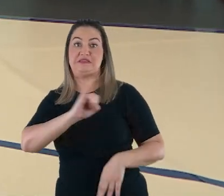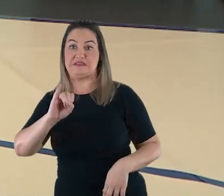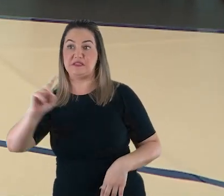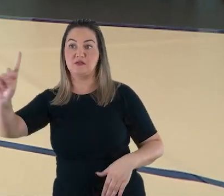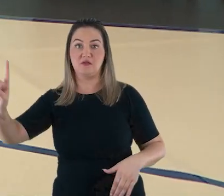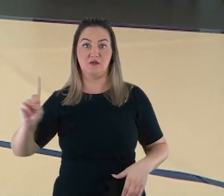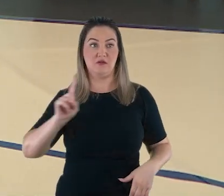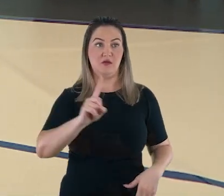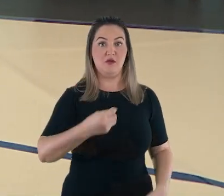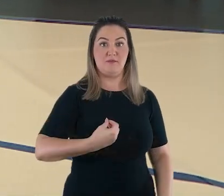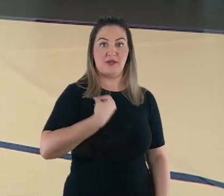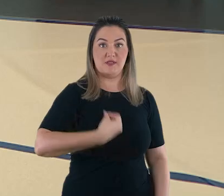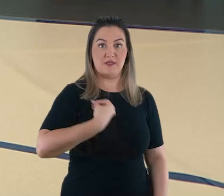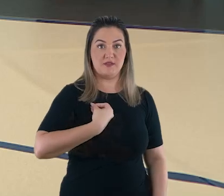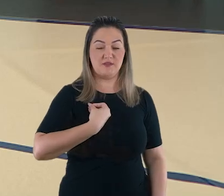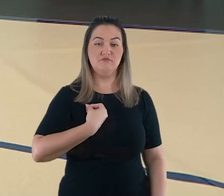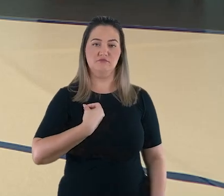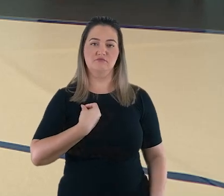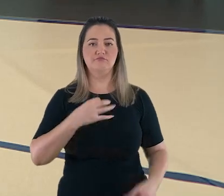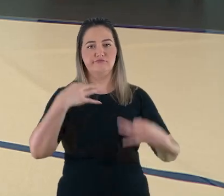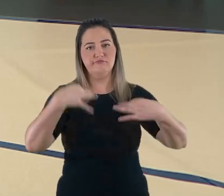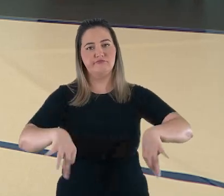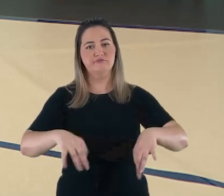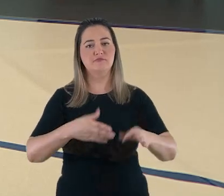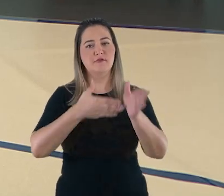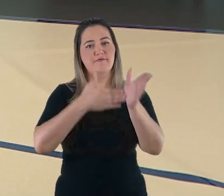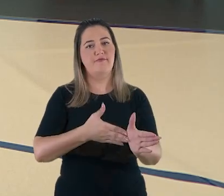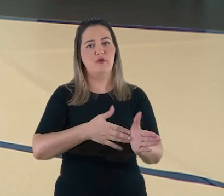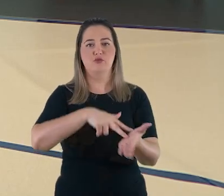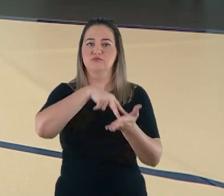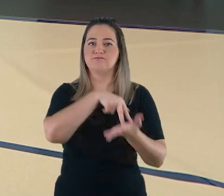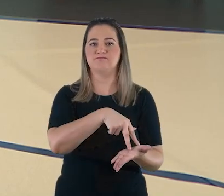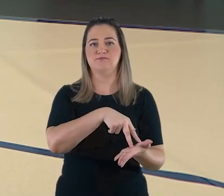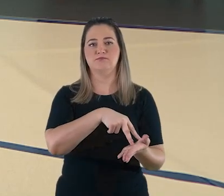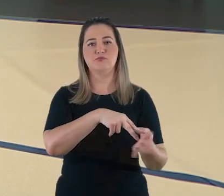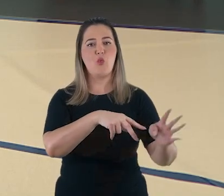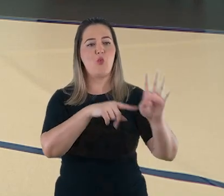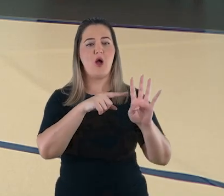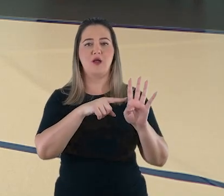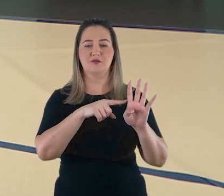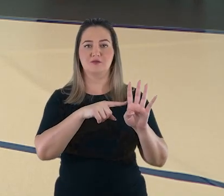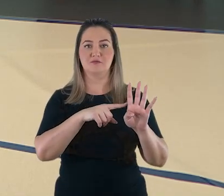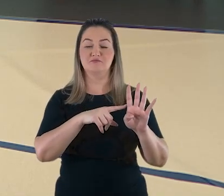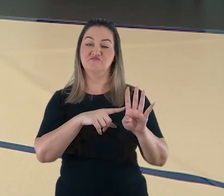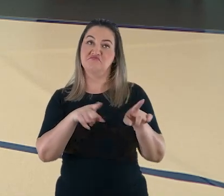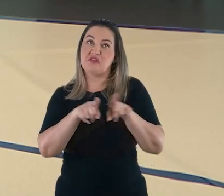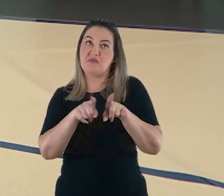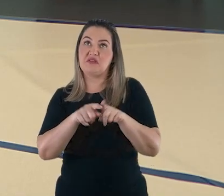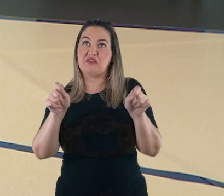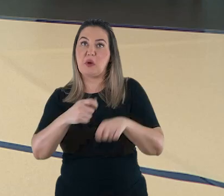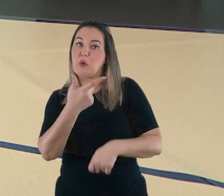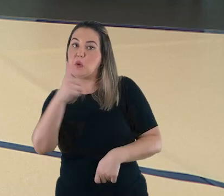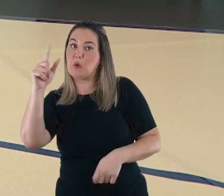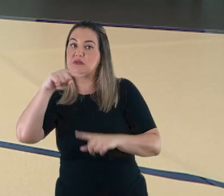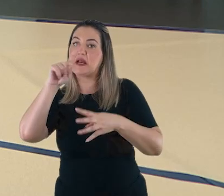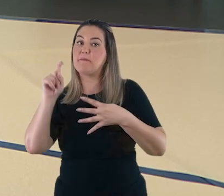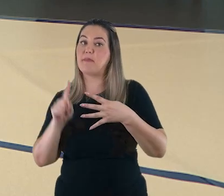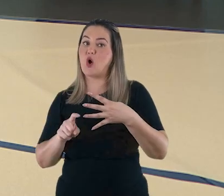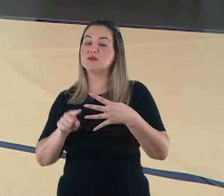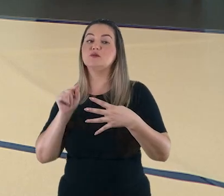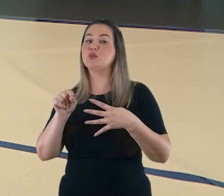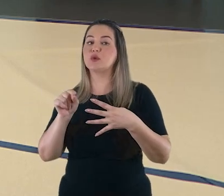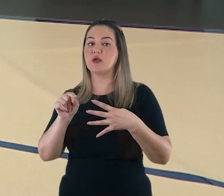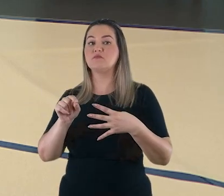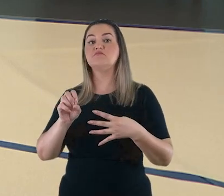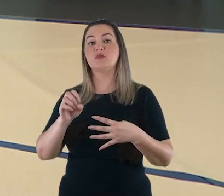ele ficaria firme ao lado de seus companheiros sem se prostrar diante do ídolo. Também posso supor que Daniel foi enviado pelo